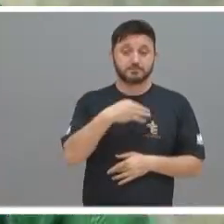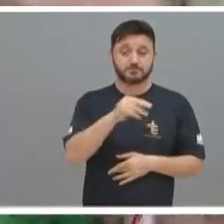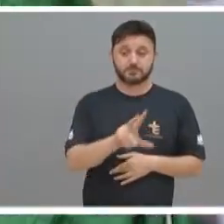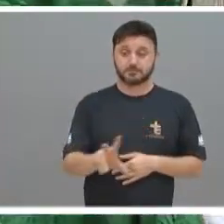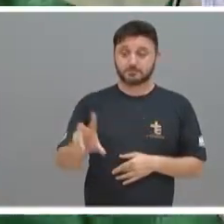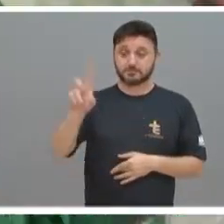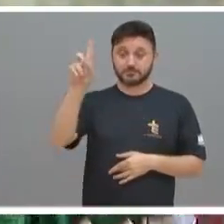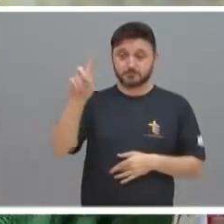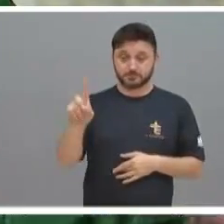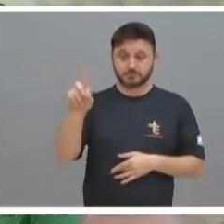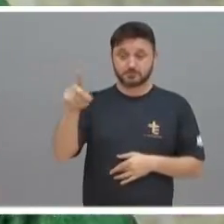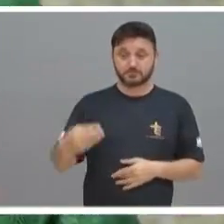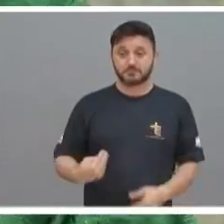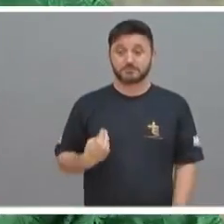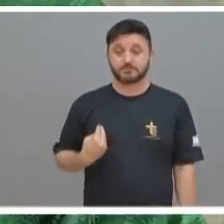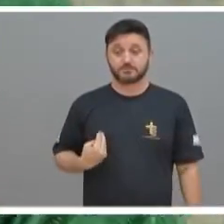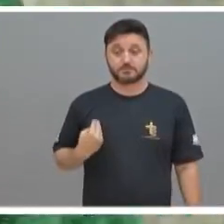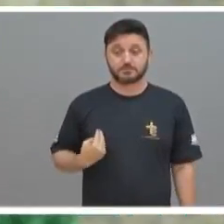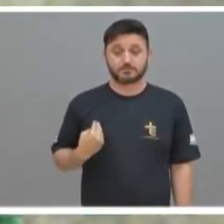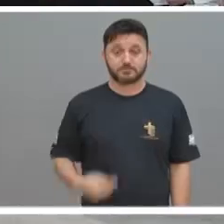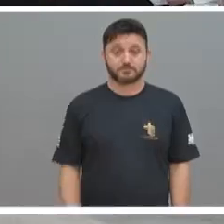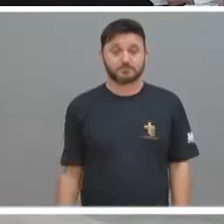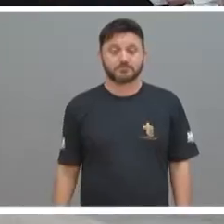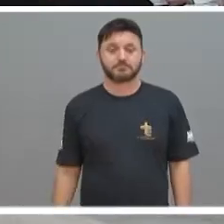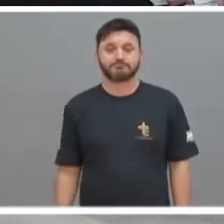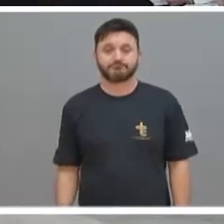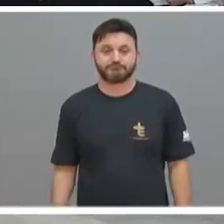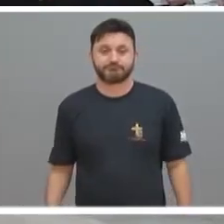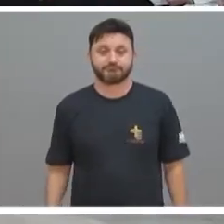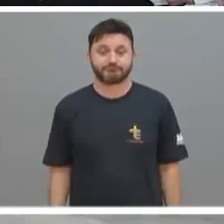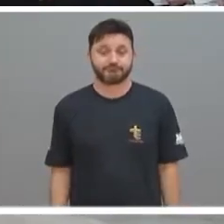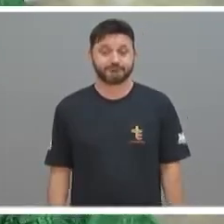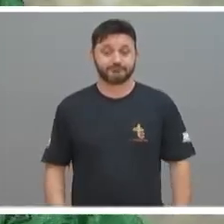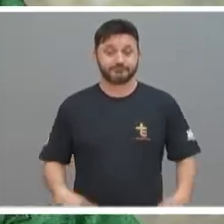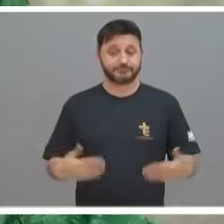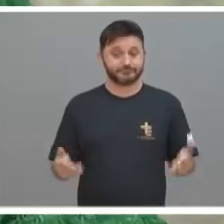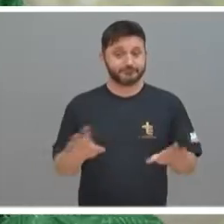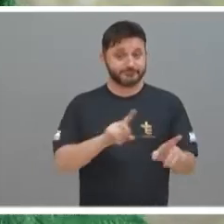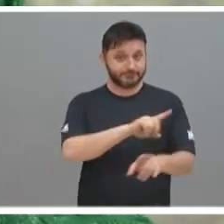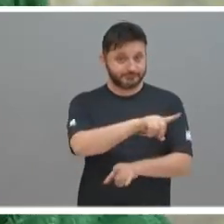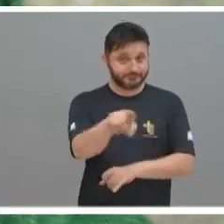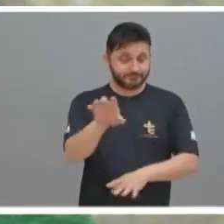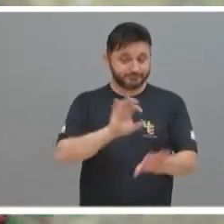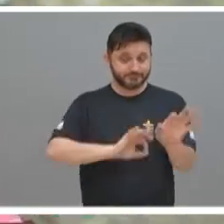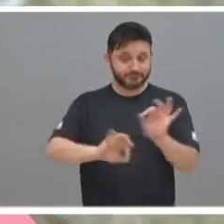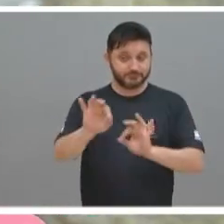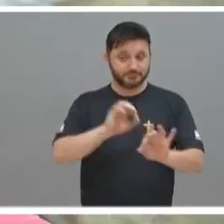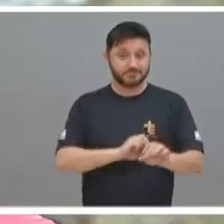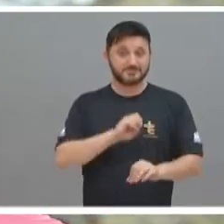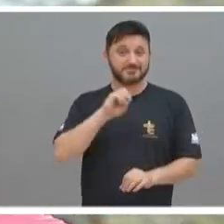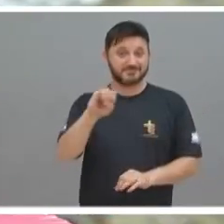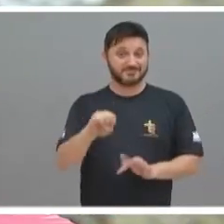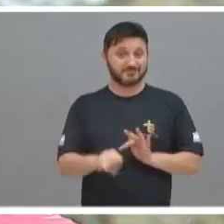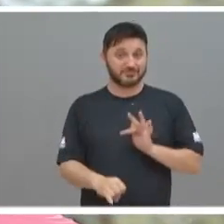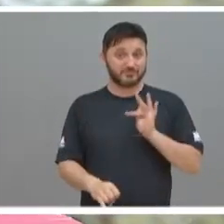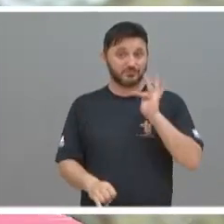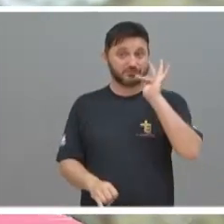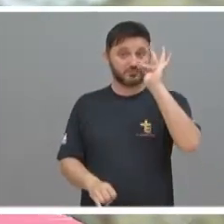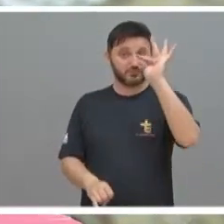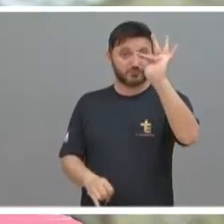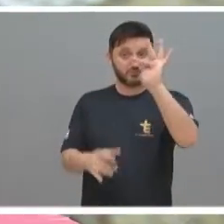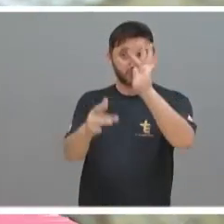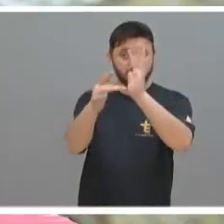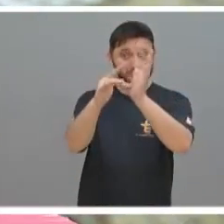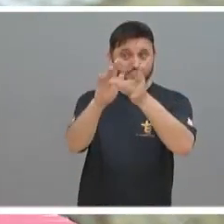Messias, o Filho do Deus vivo. Então prepare-se, porque se o destino de nosso mestre